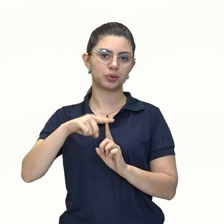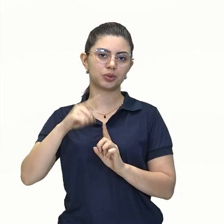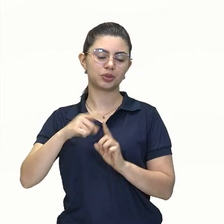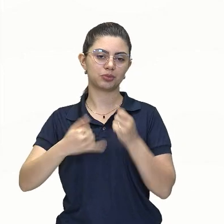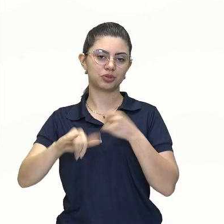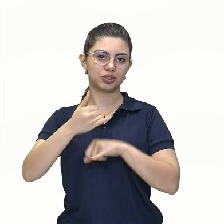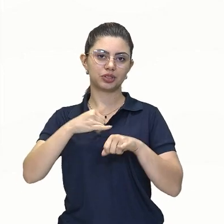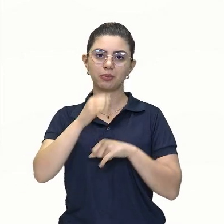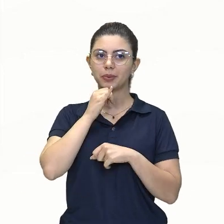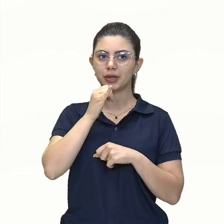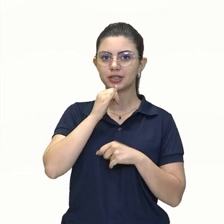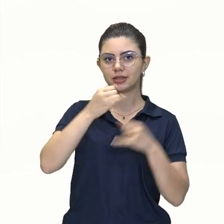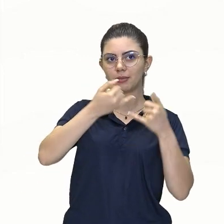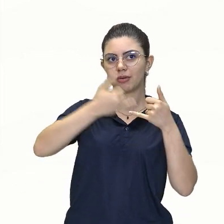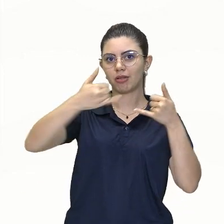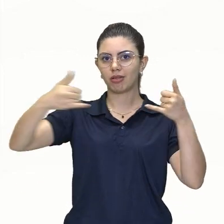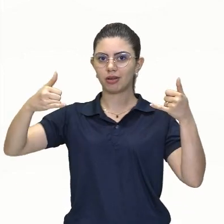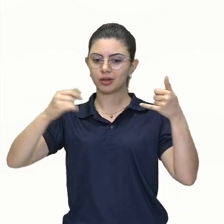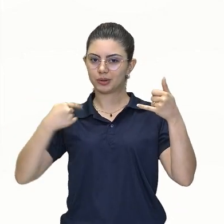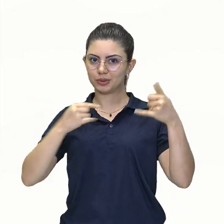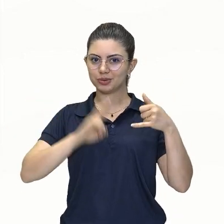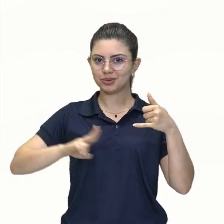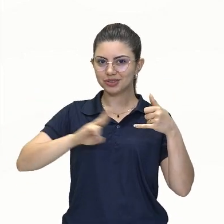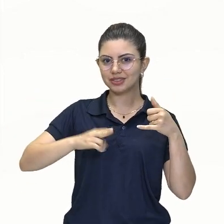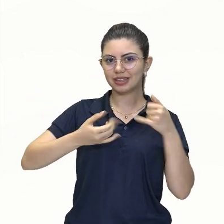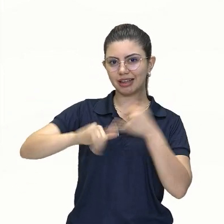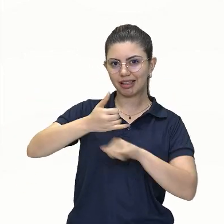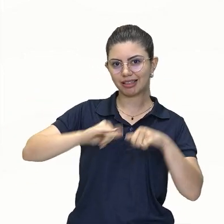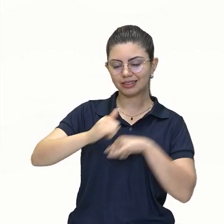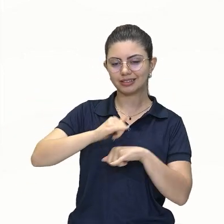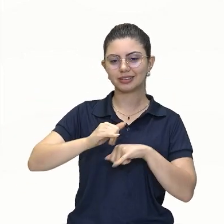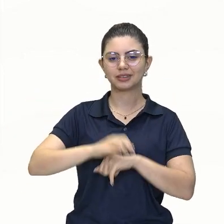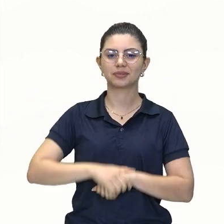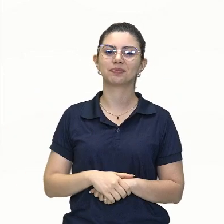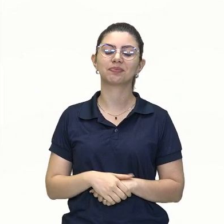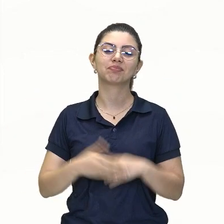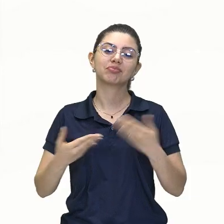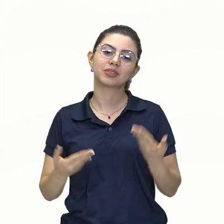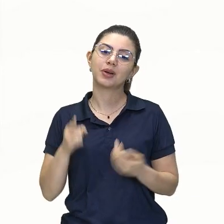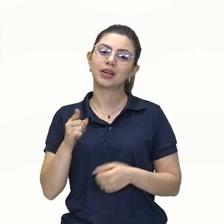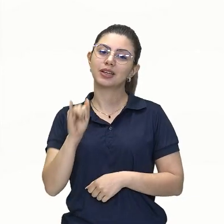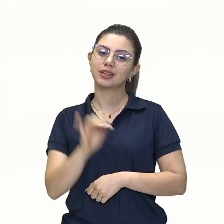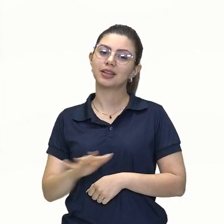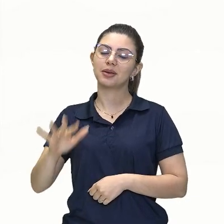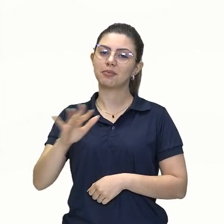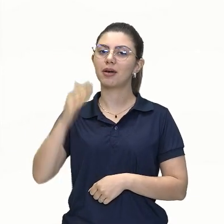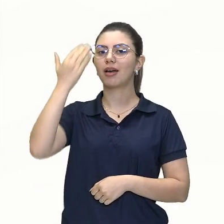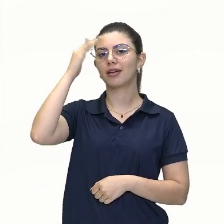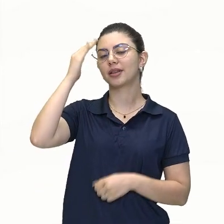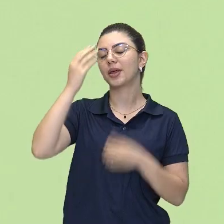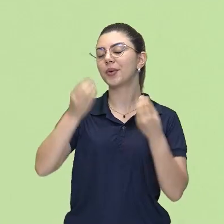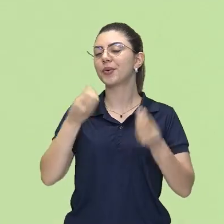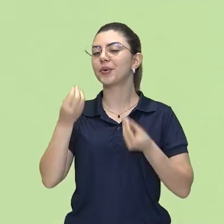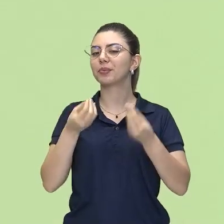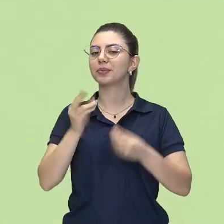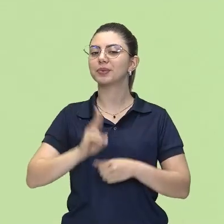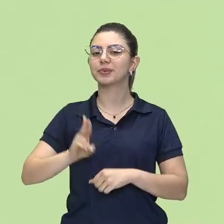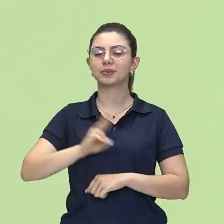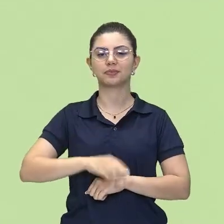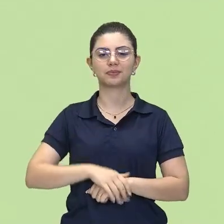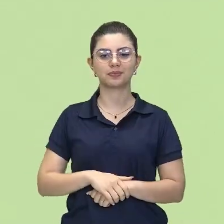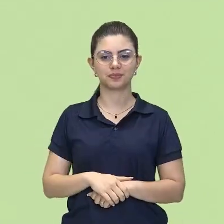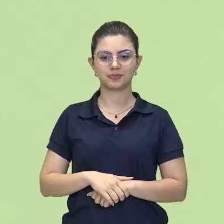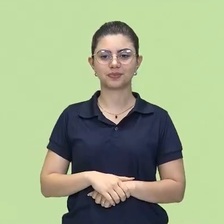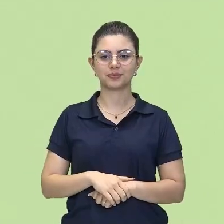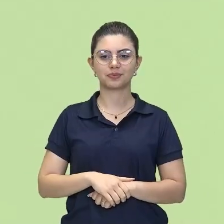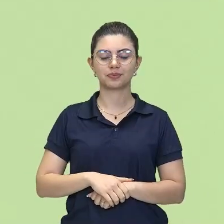a elétrica. Tá certo, pessoal? Então, na imagem, a gente tem aí como acontece a fissão. Continuando aí,